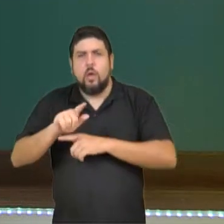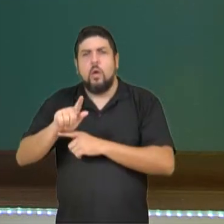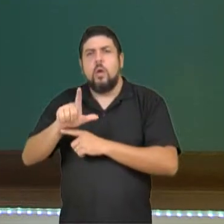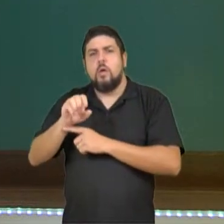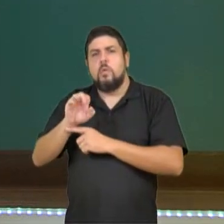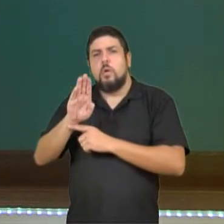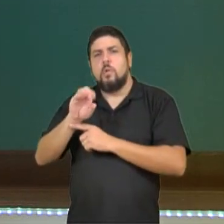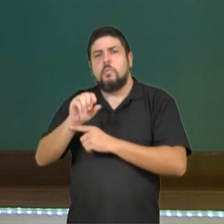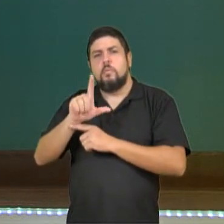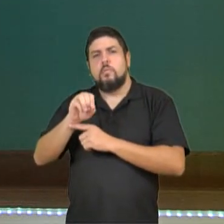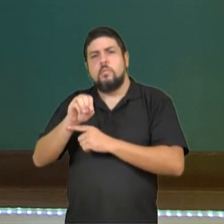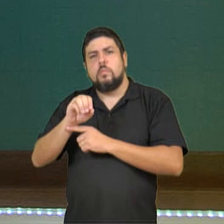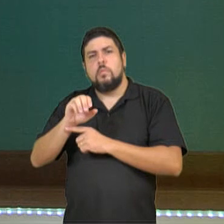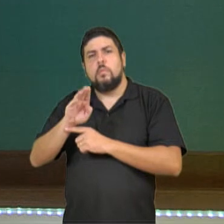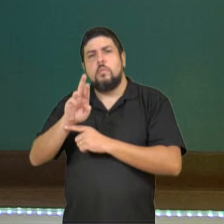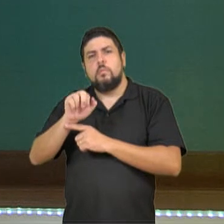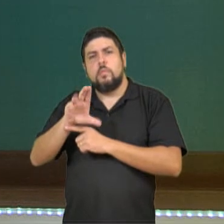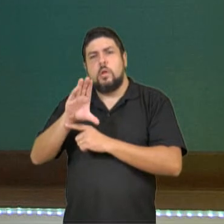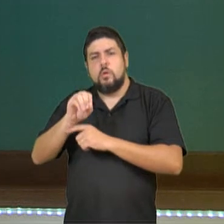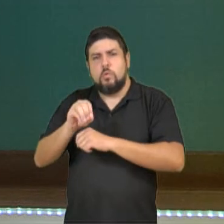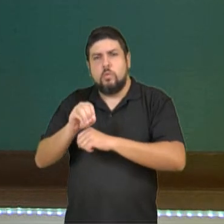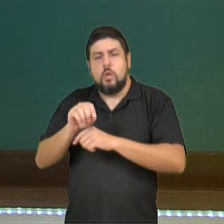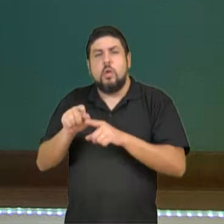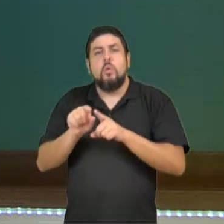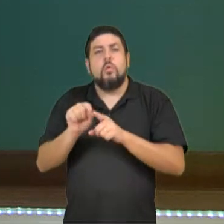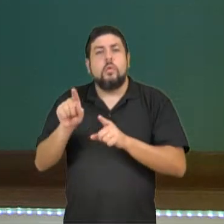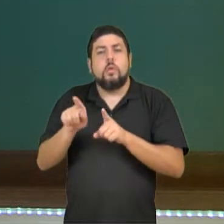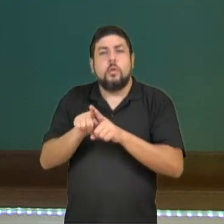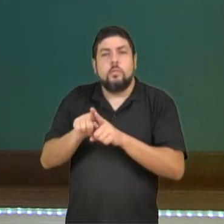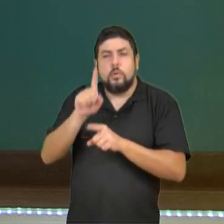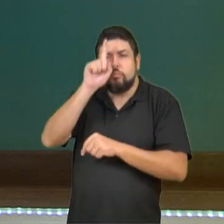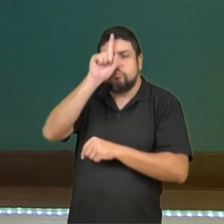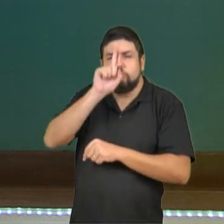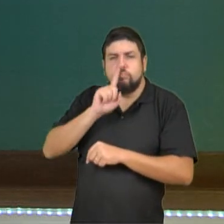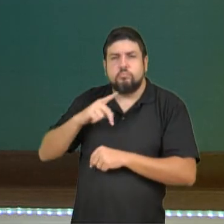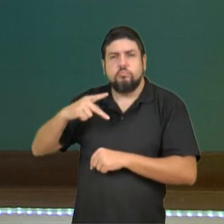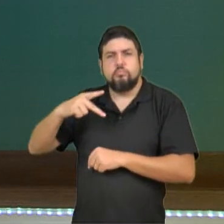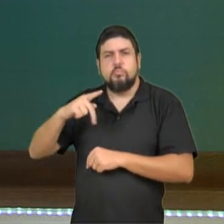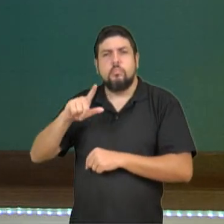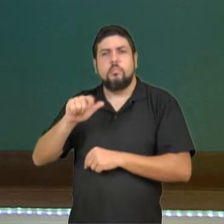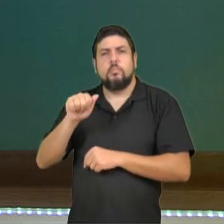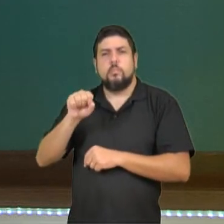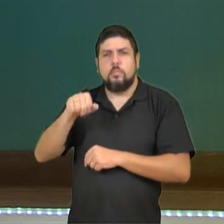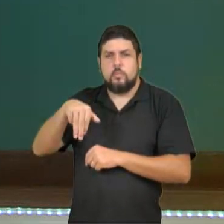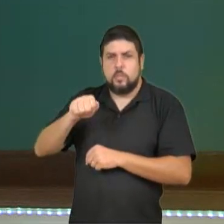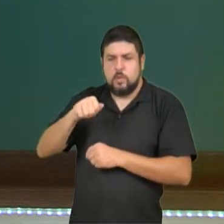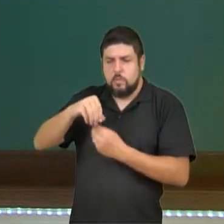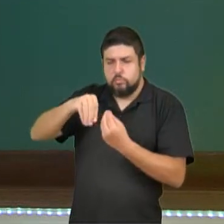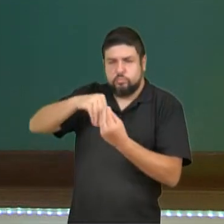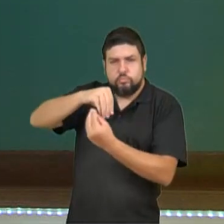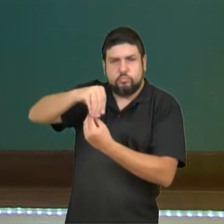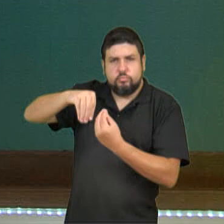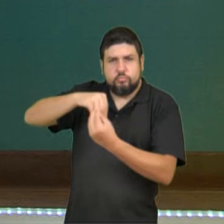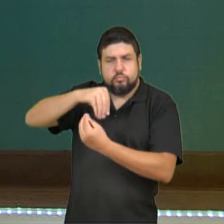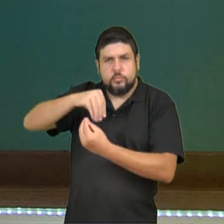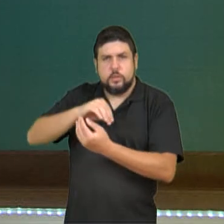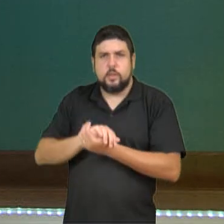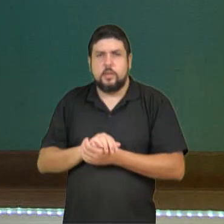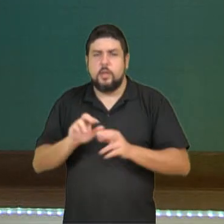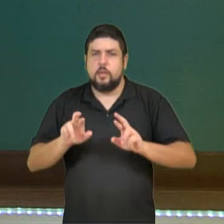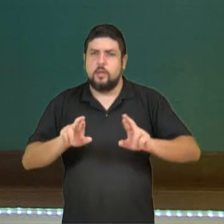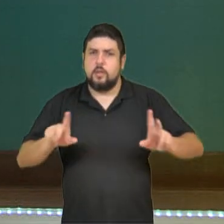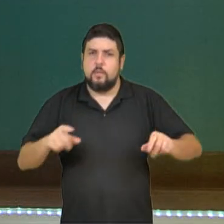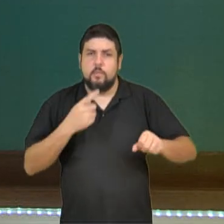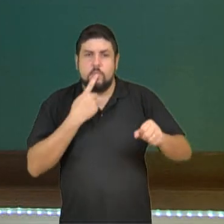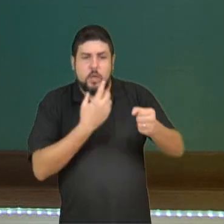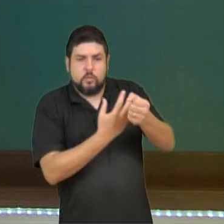de leucócitos, e o plasma sanguíneo, tá? Então, esta é a diferença entre sangue e linfa. No